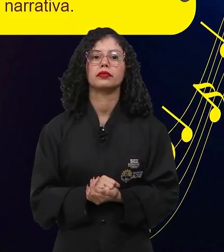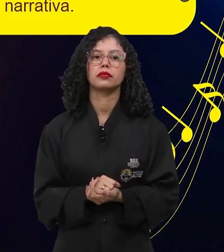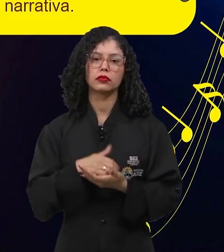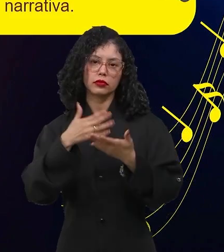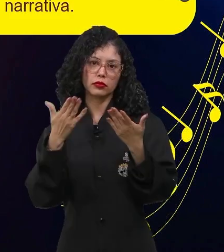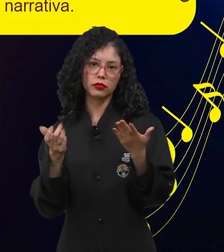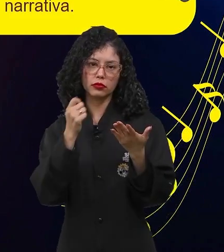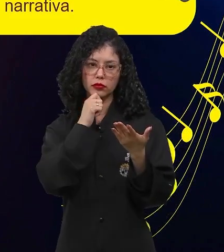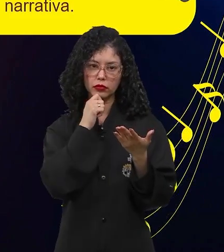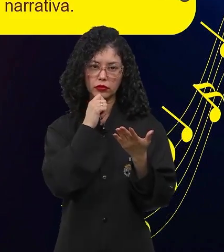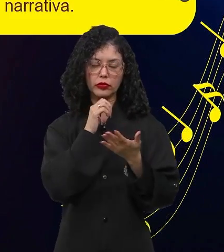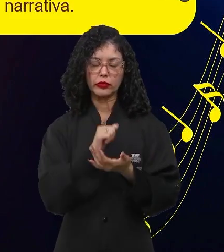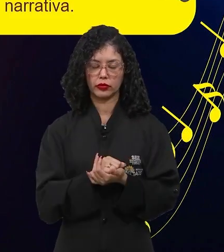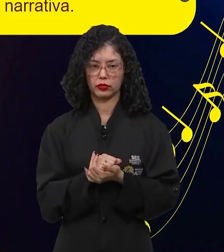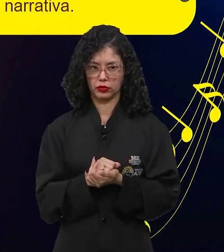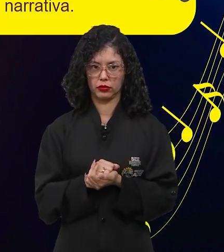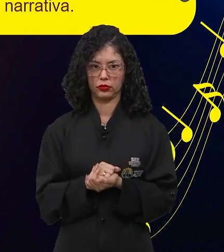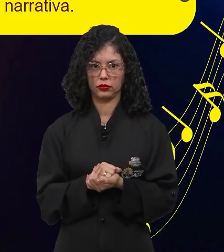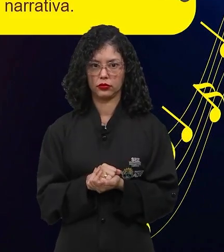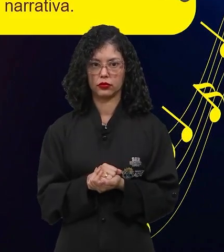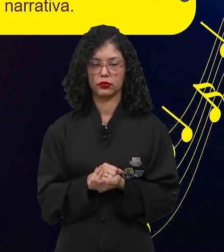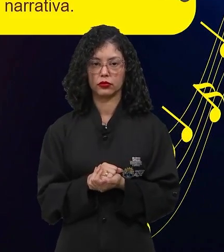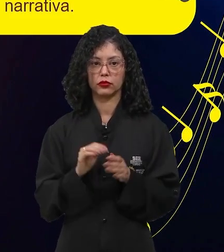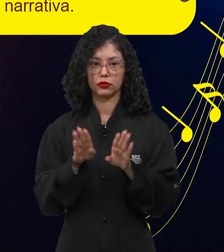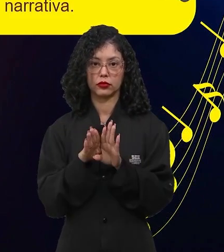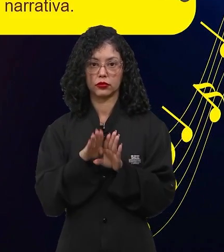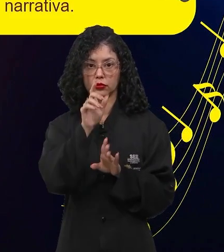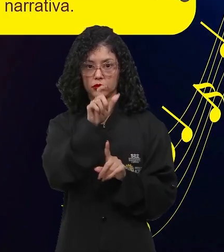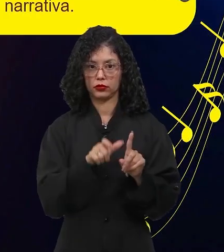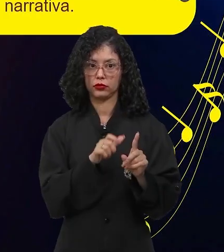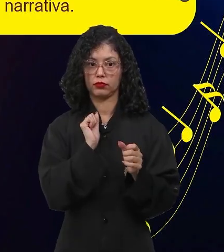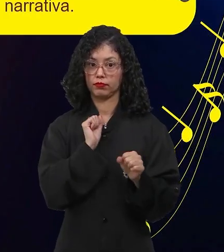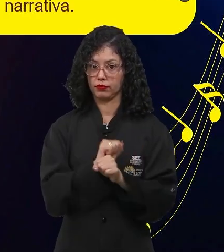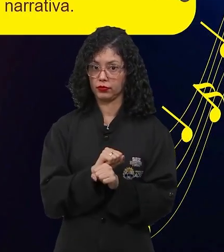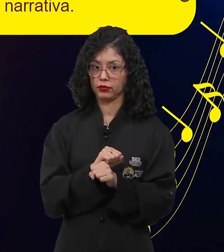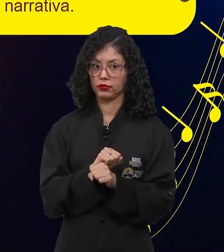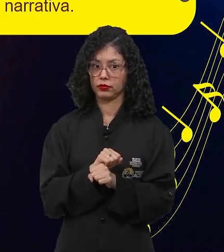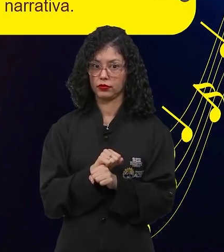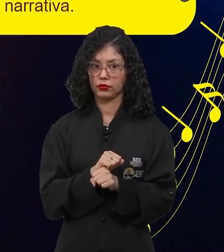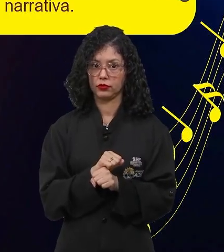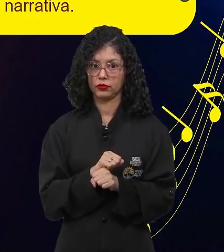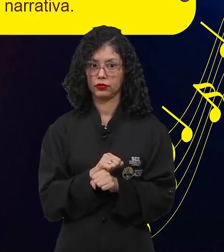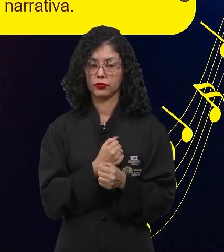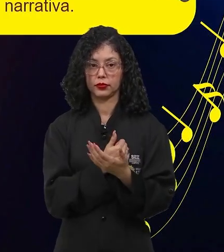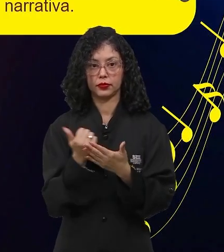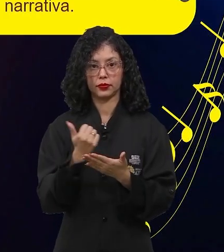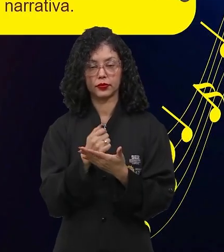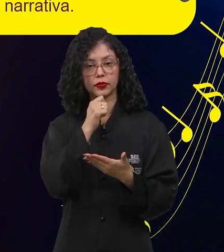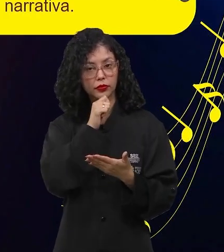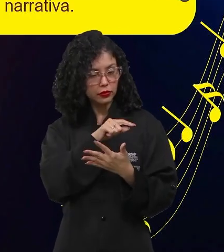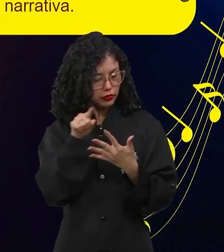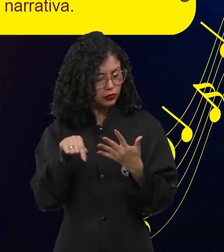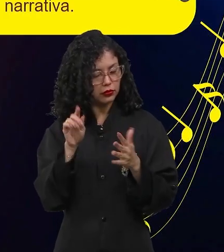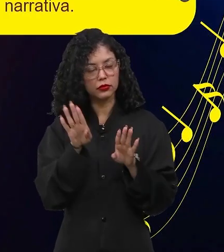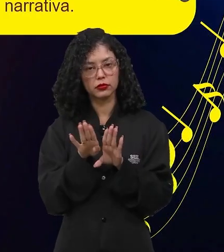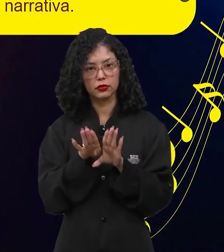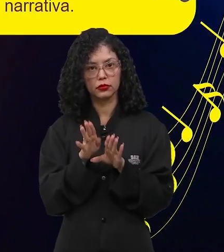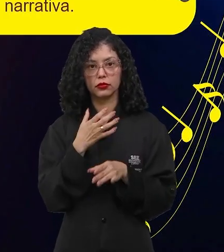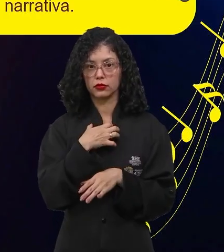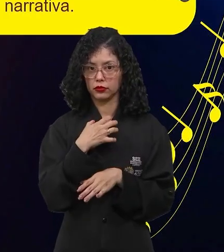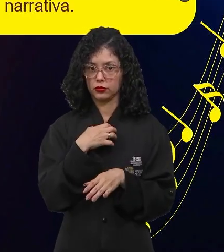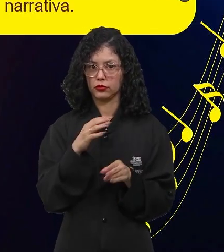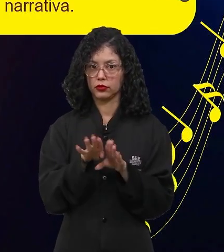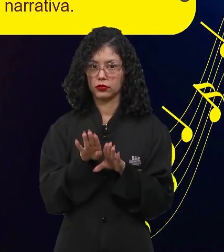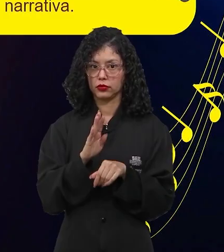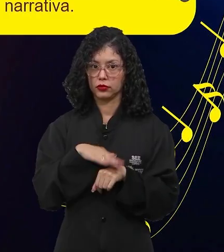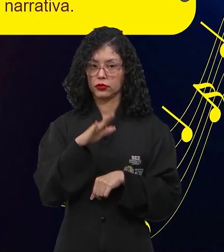Ou seja, o personagem ele pausa a ação dramática para poder revelar os seus